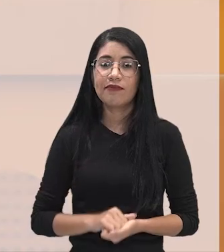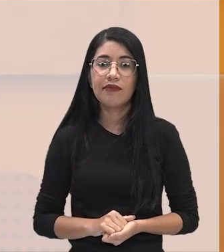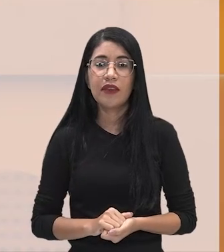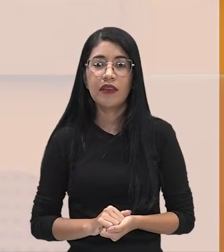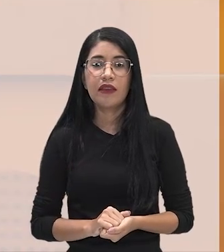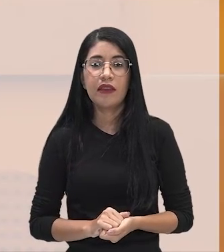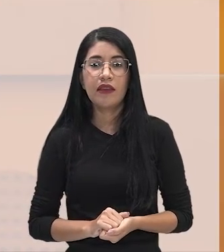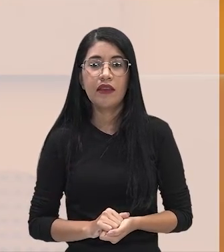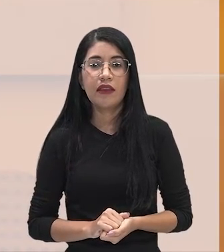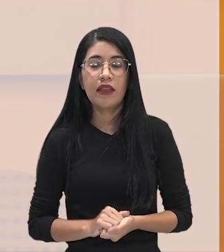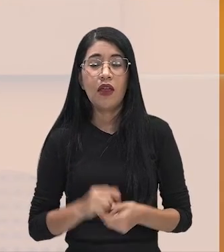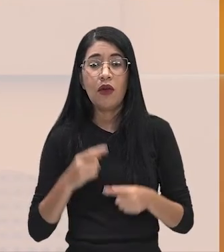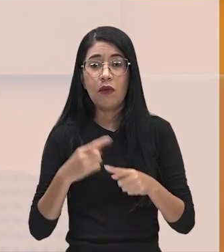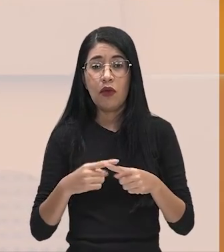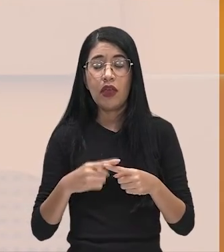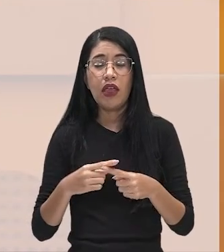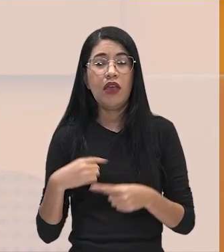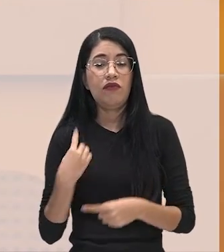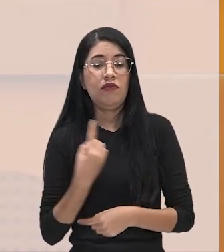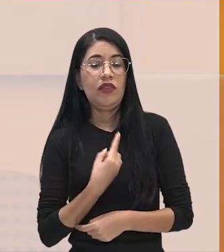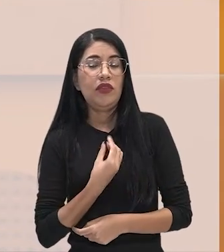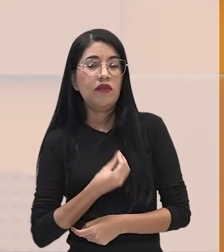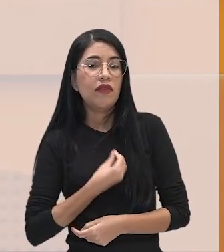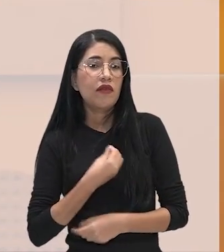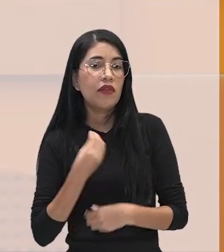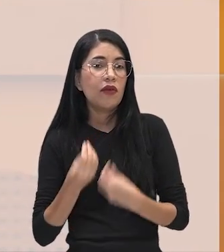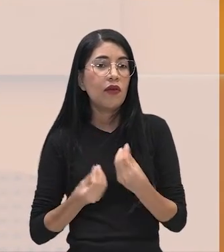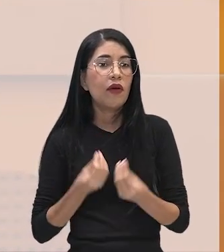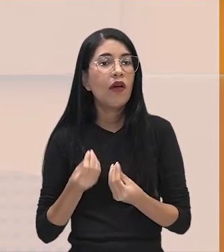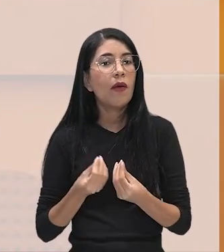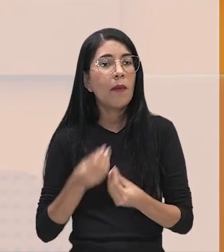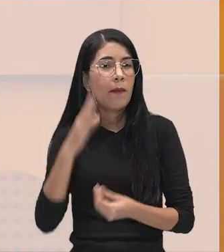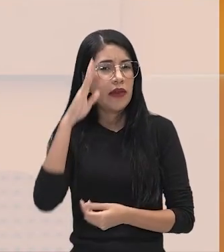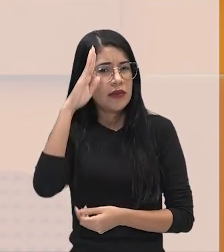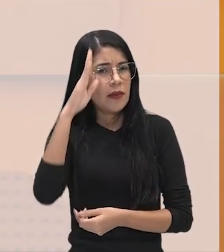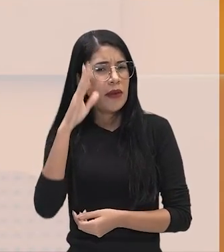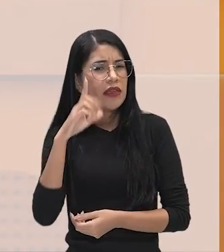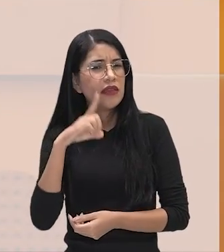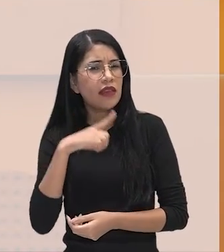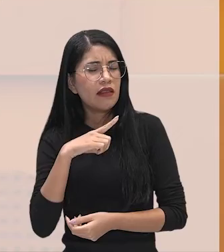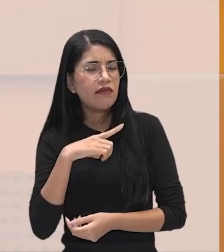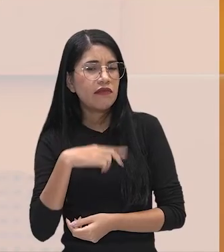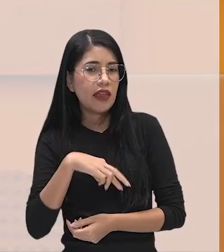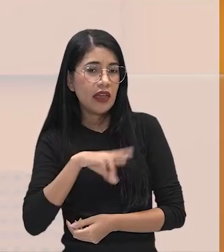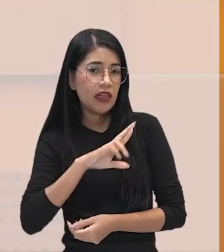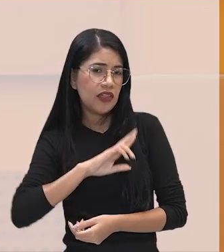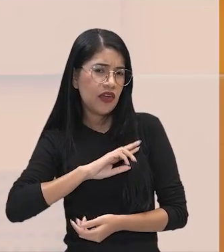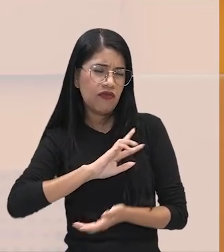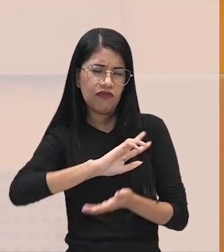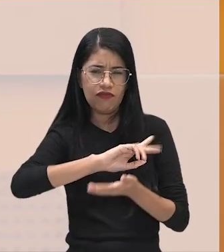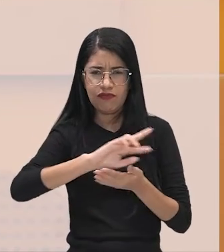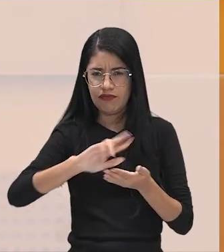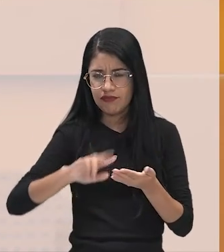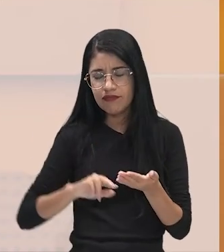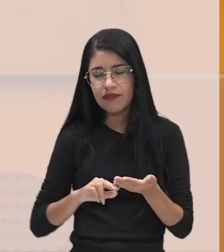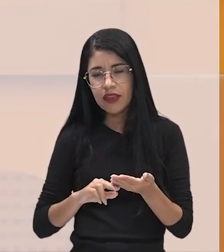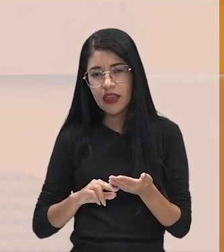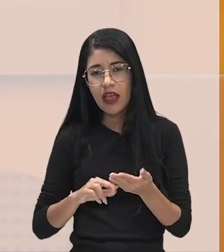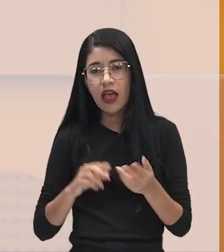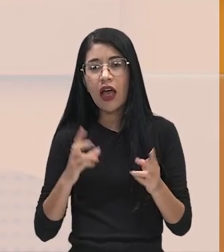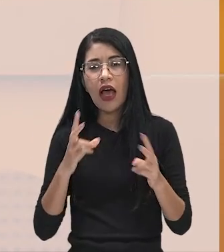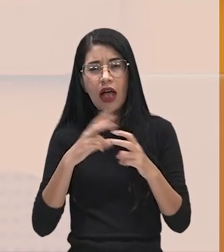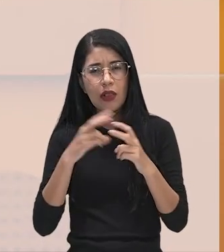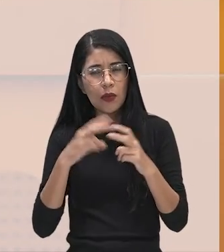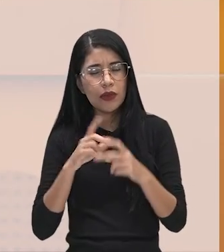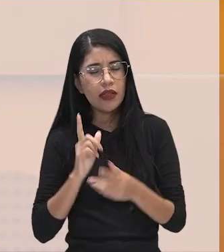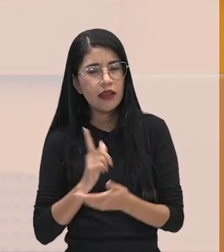Por quê? Porque a gente ainda vive, né, principalmente para quem tem uma religião, professa, não importa a sua religião, essa luta entre o bem e o